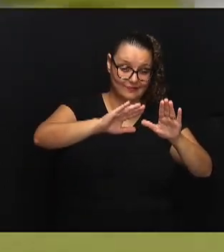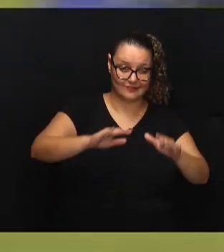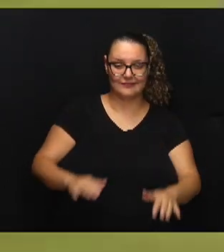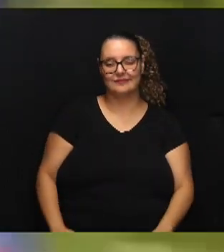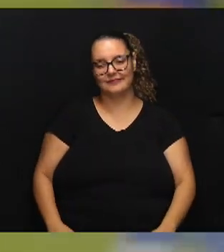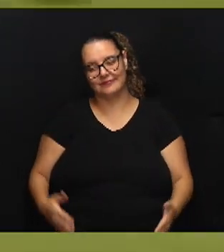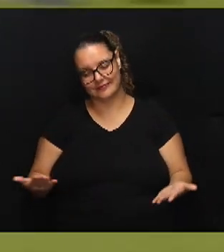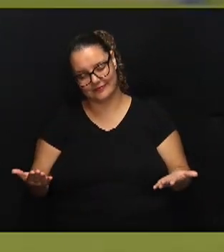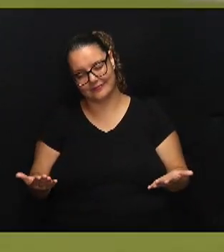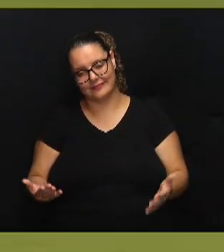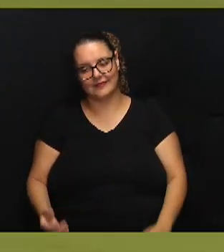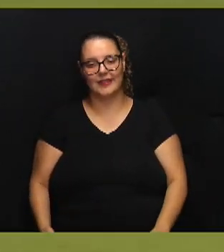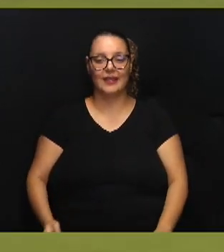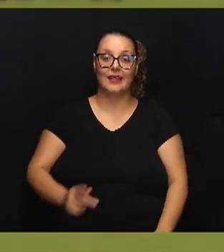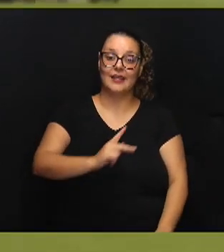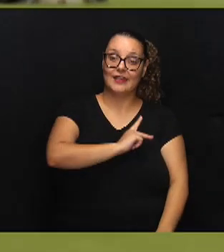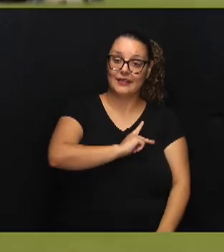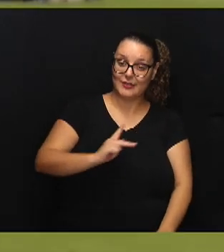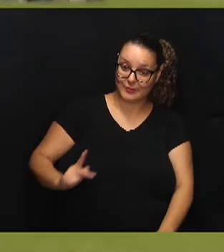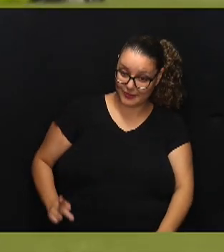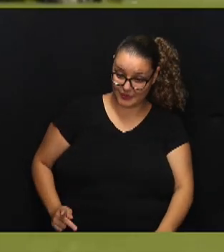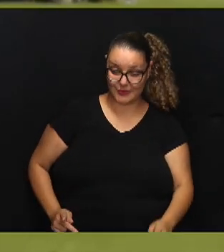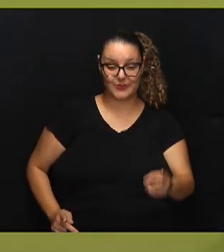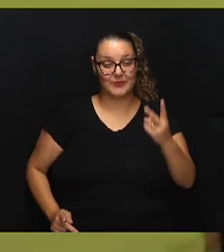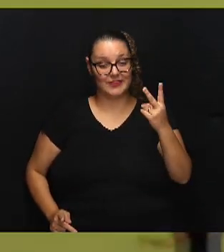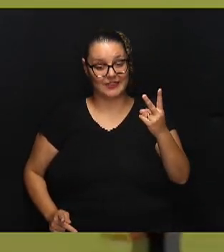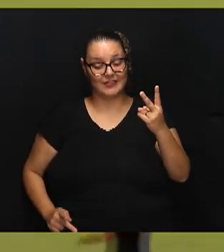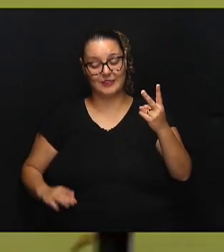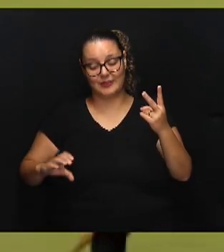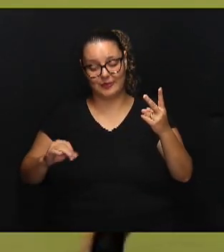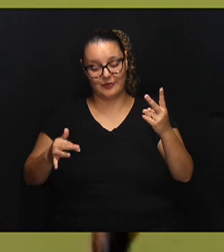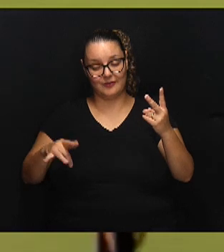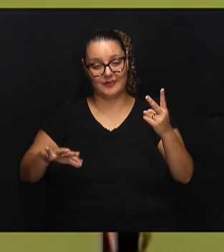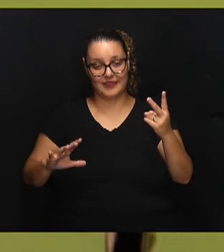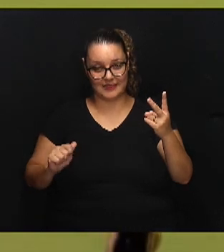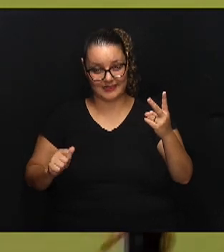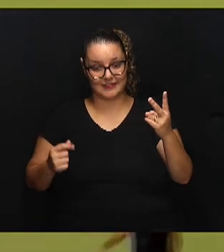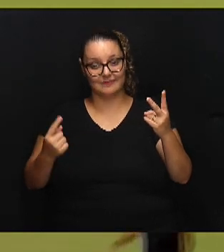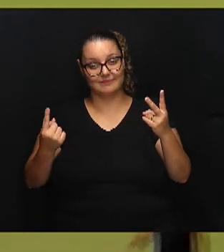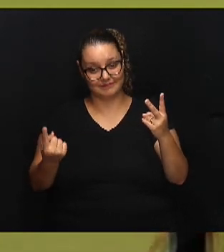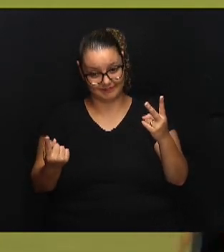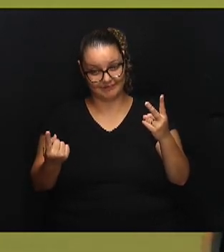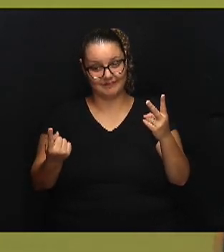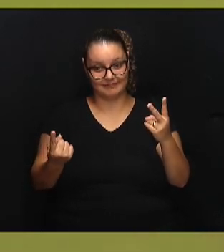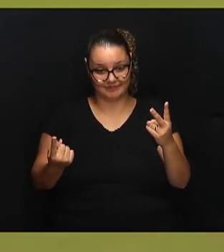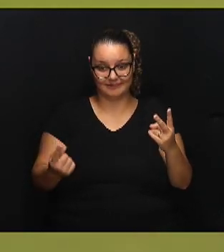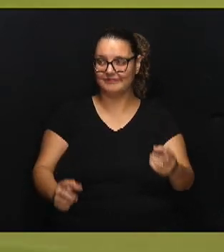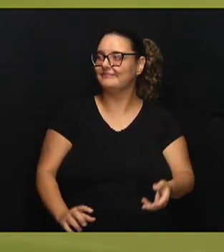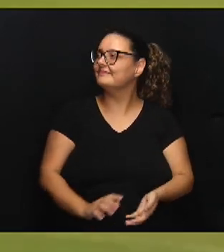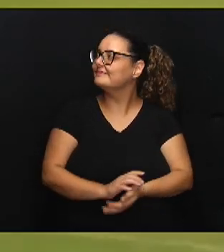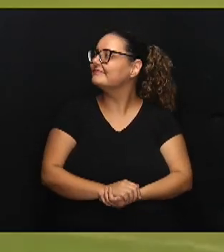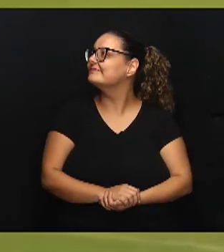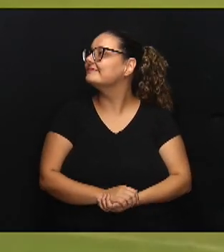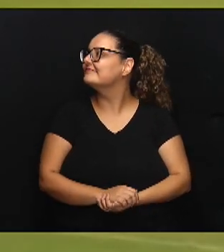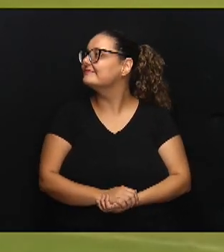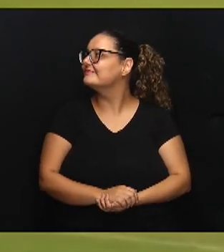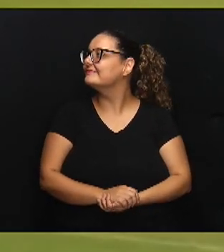números finais. Em Aracaju, Confiança 1, Ponte Preta 2.